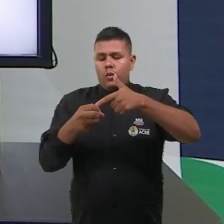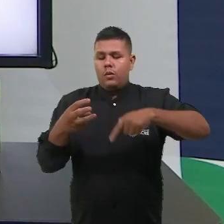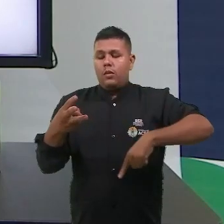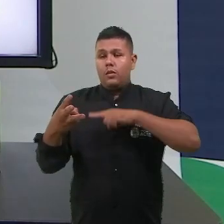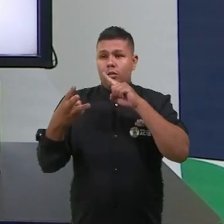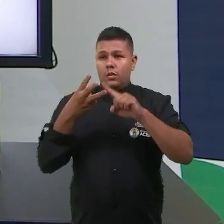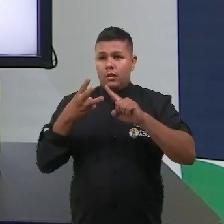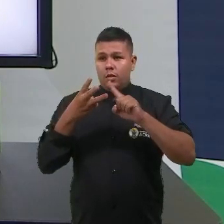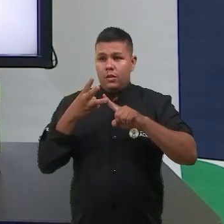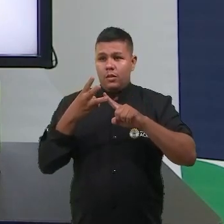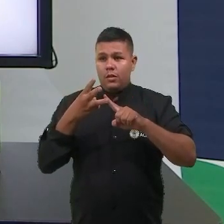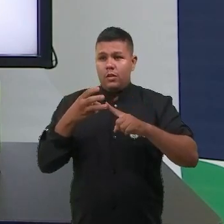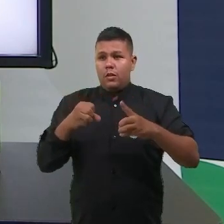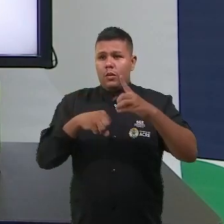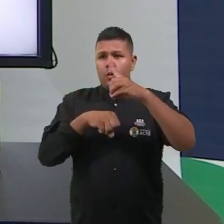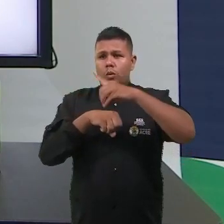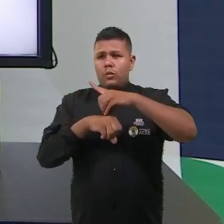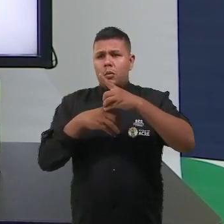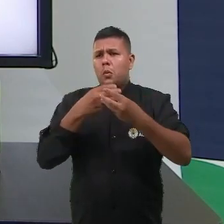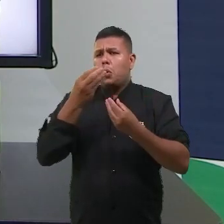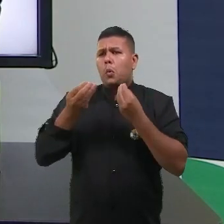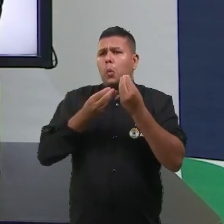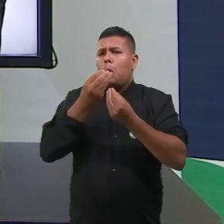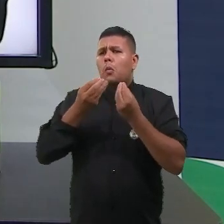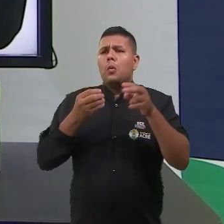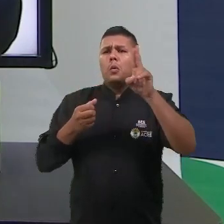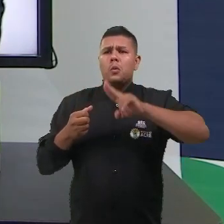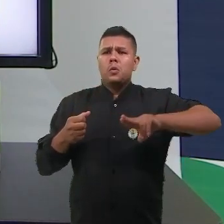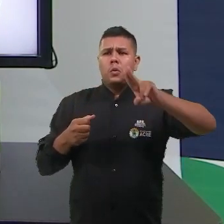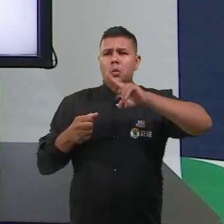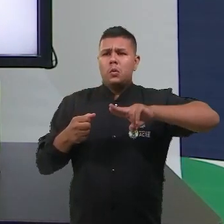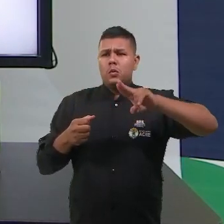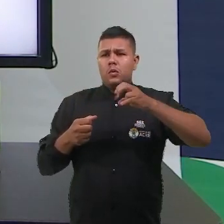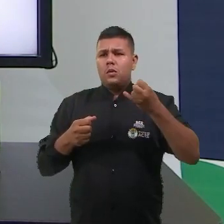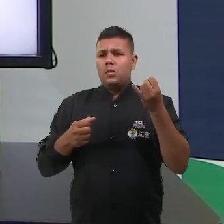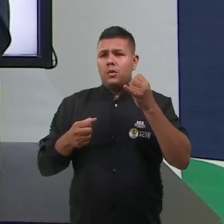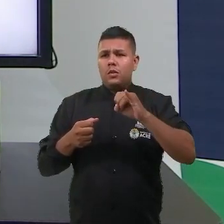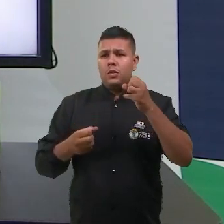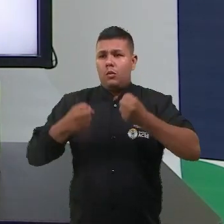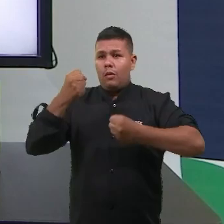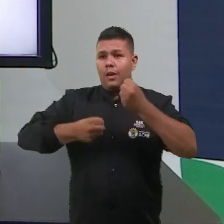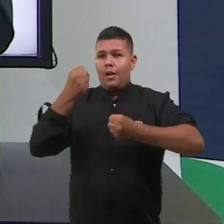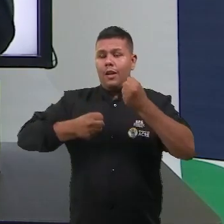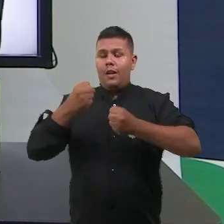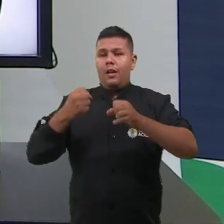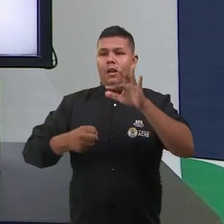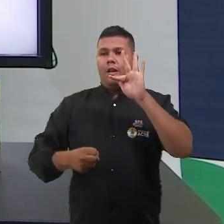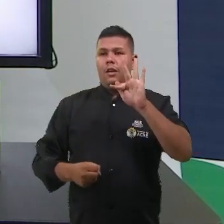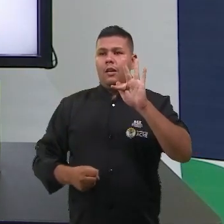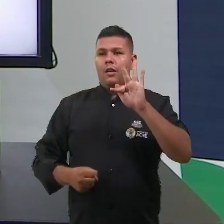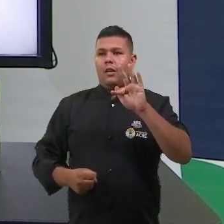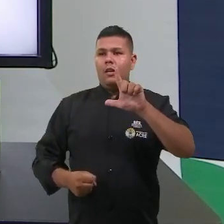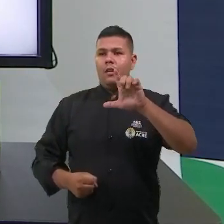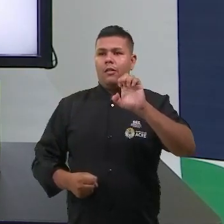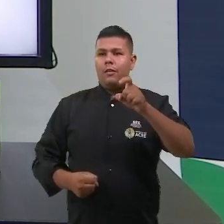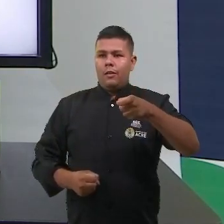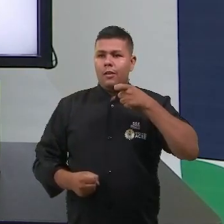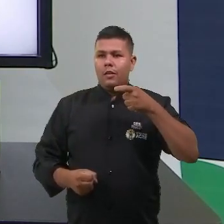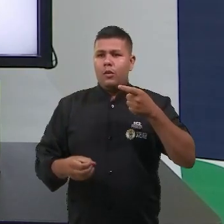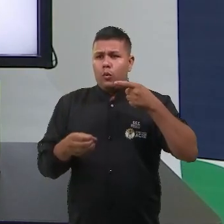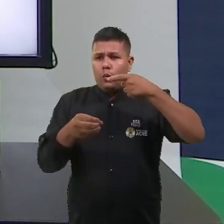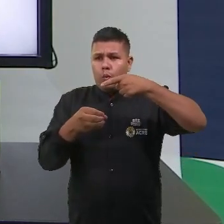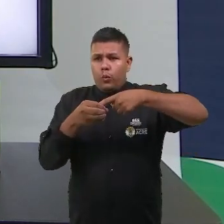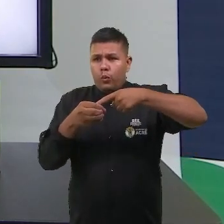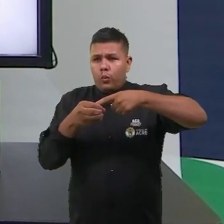aí, como que é feito o uso desses combustíveis? Bom, se o carro é flex, ele pode ser abastecido por gasolina e